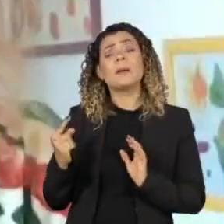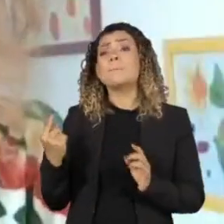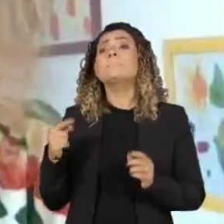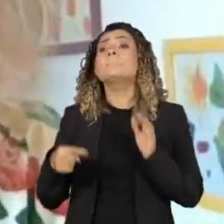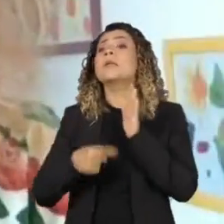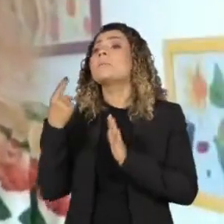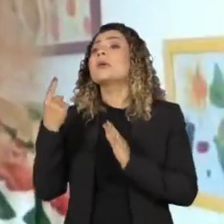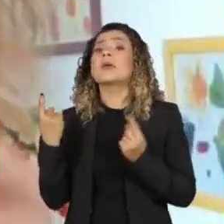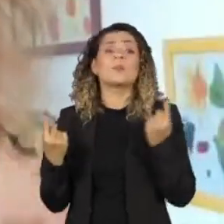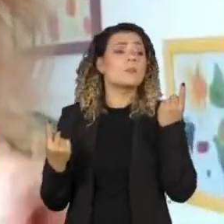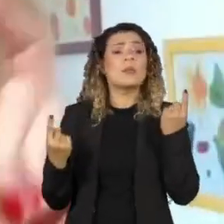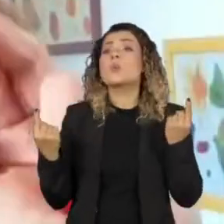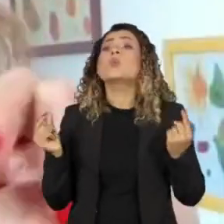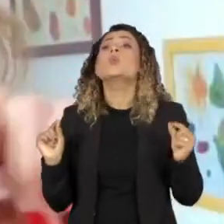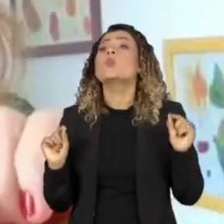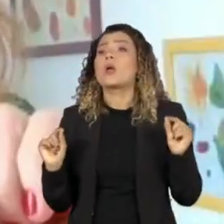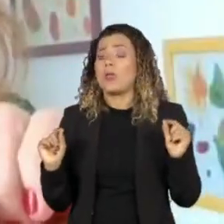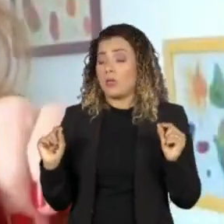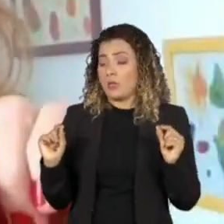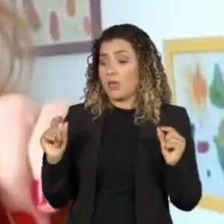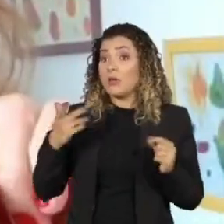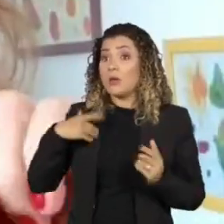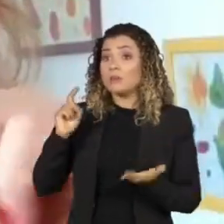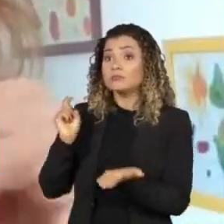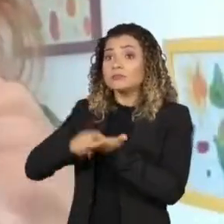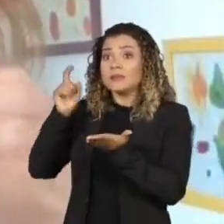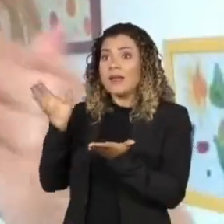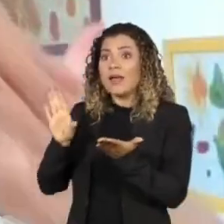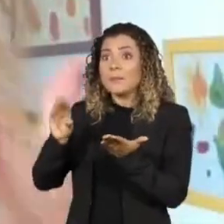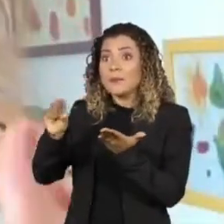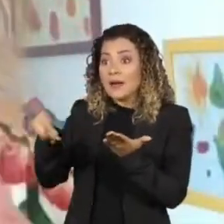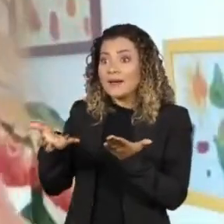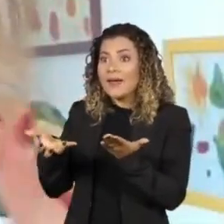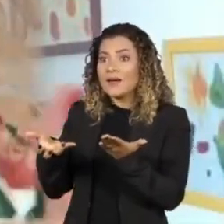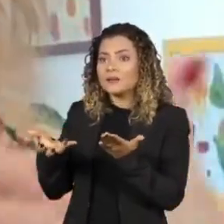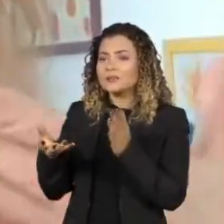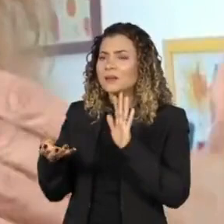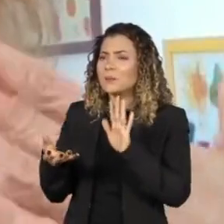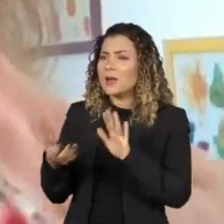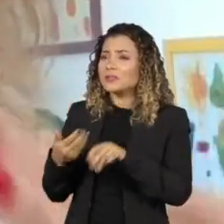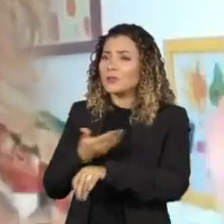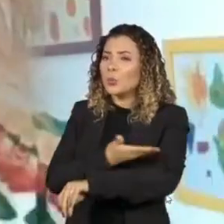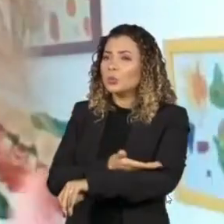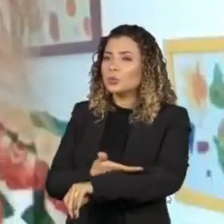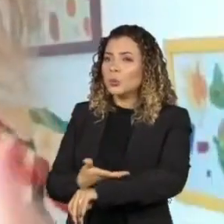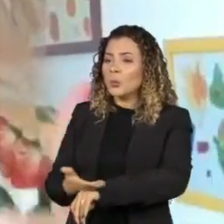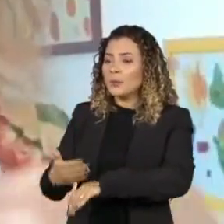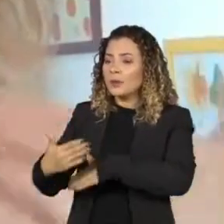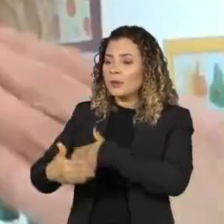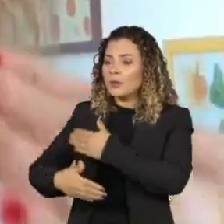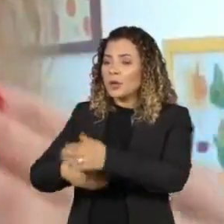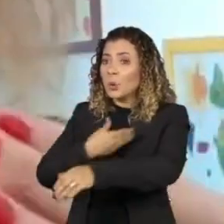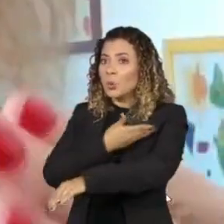solução ela chega como uma escolha possível e aí ela vai se tornando um hábito, depois de um